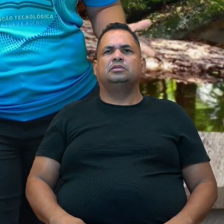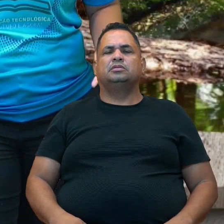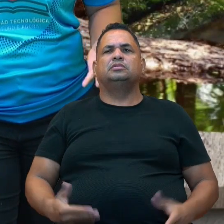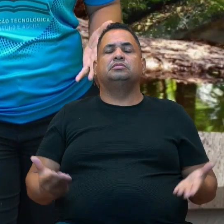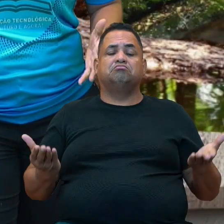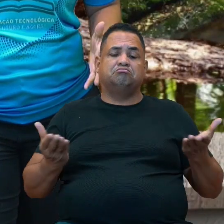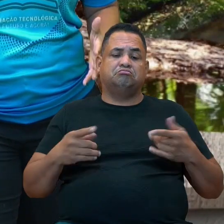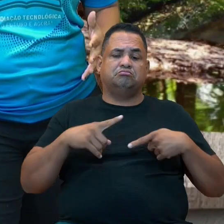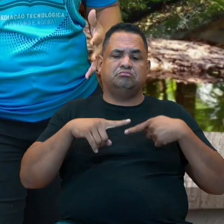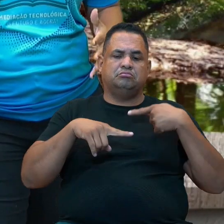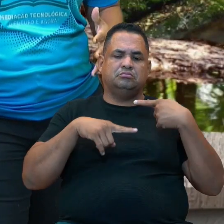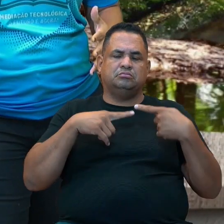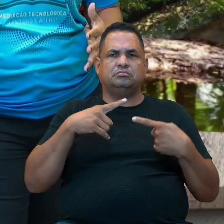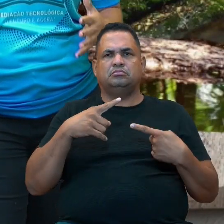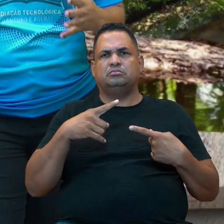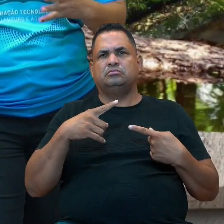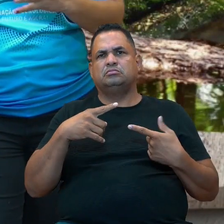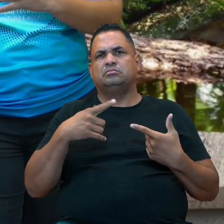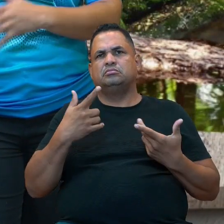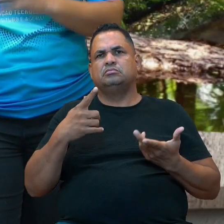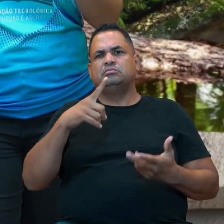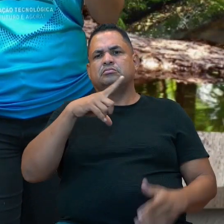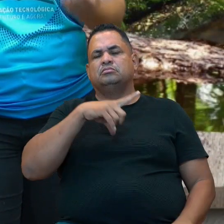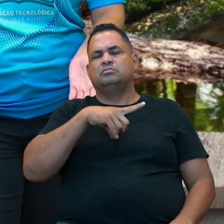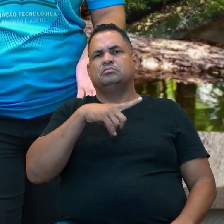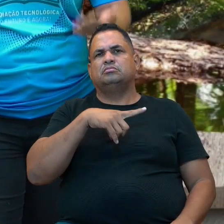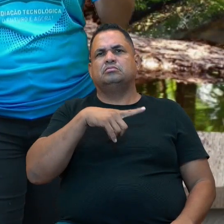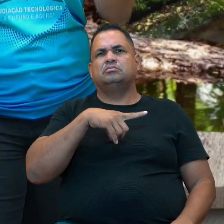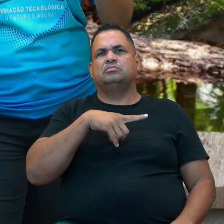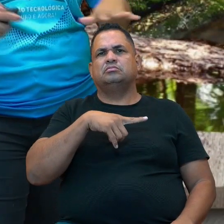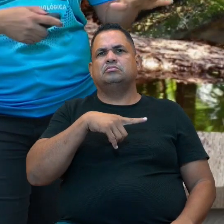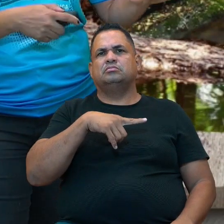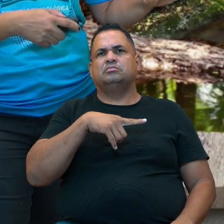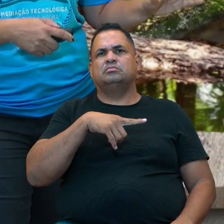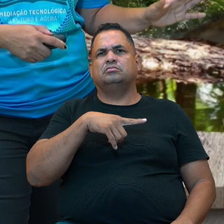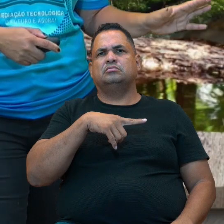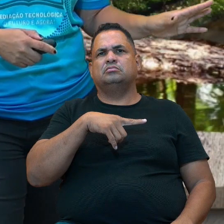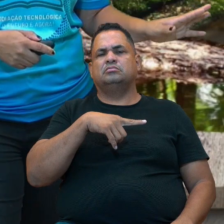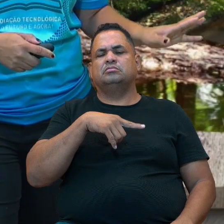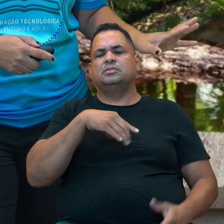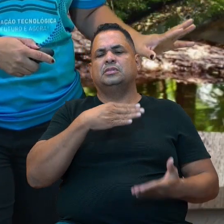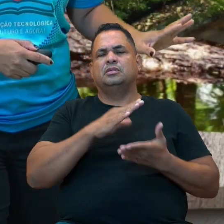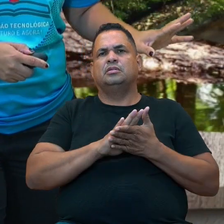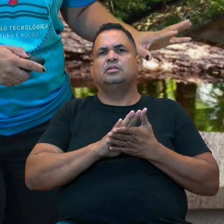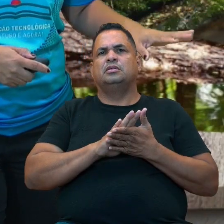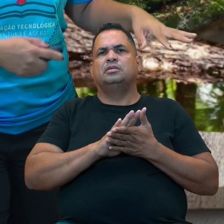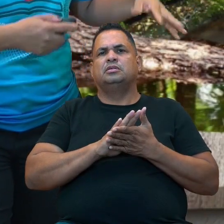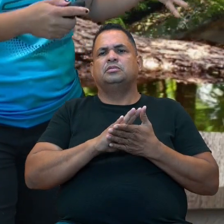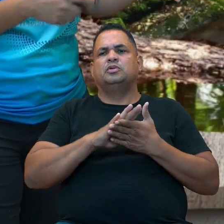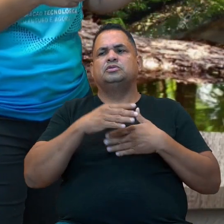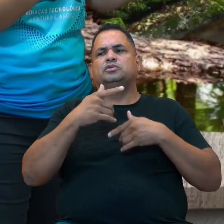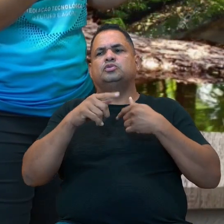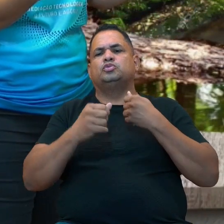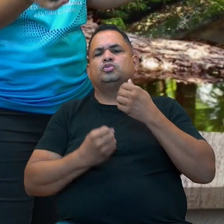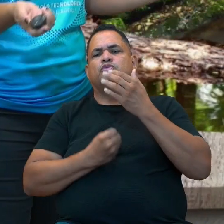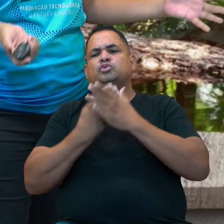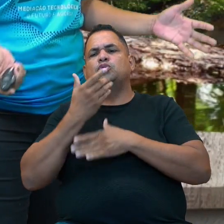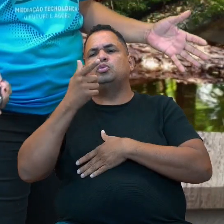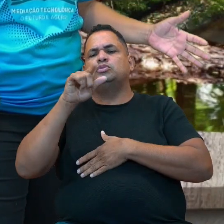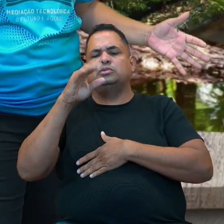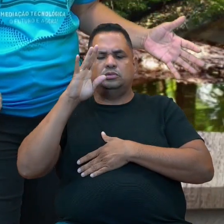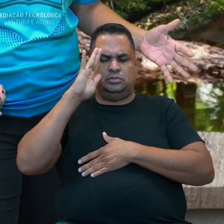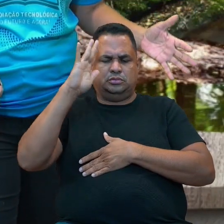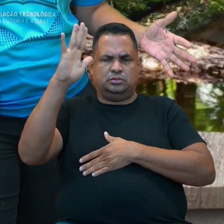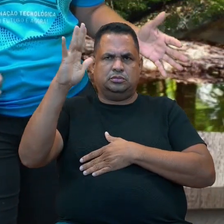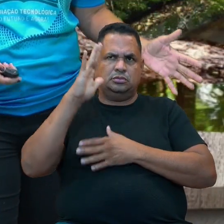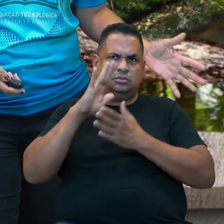chegamos lá no Louis Pasteur, que derrubou completamente a teoria em que a matéria inanimada dava vida a